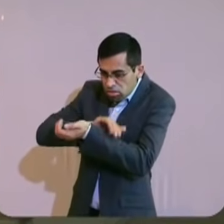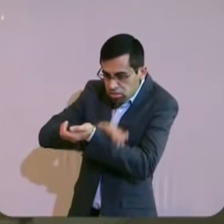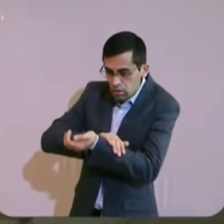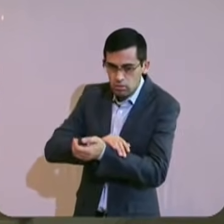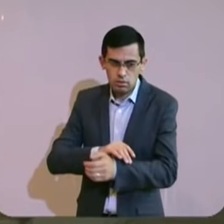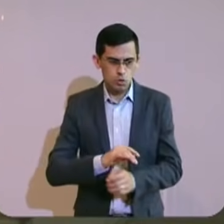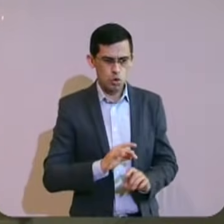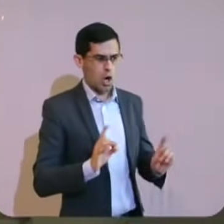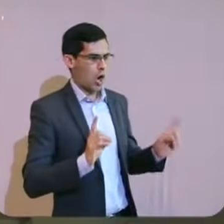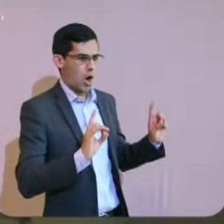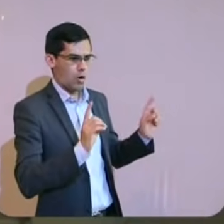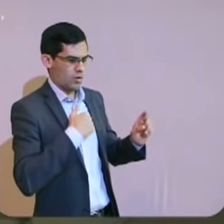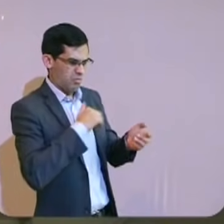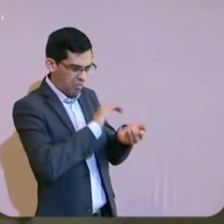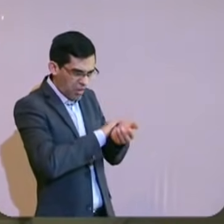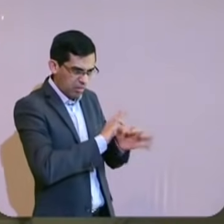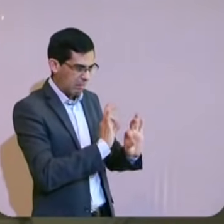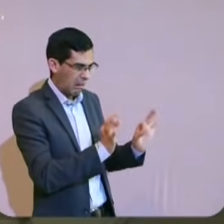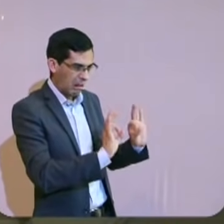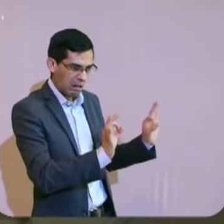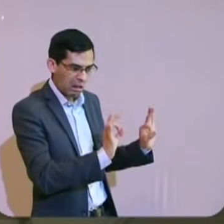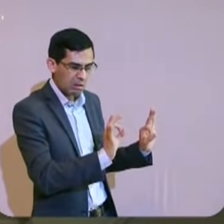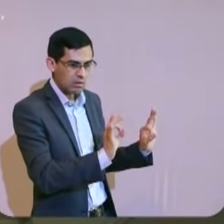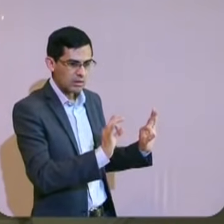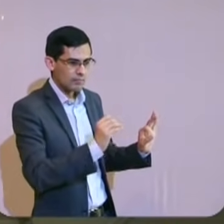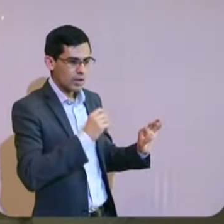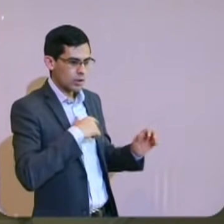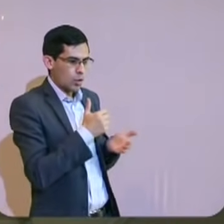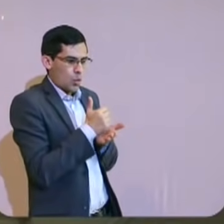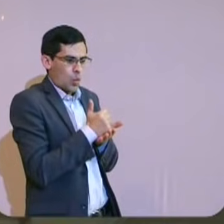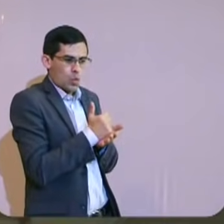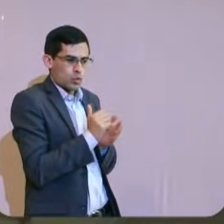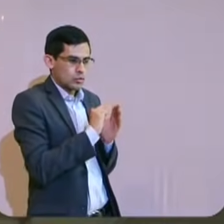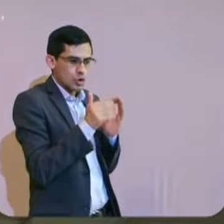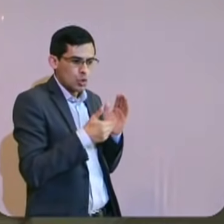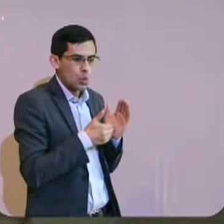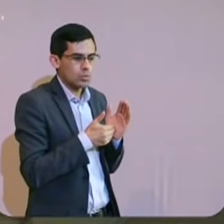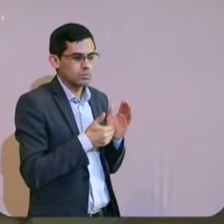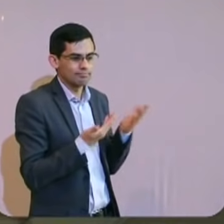Ele diz, não, não sou viciado. Eu tenho controle.